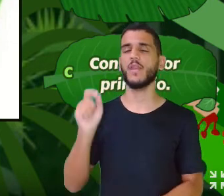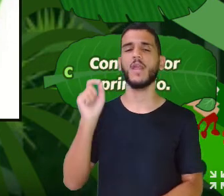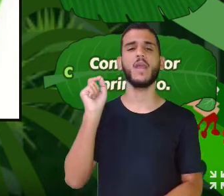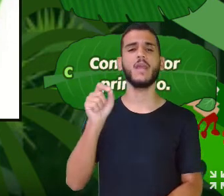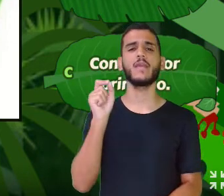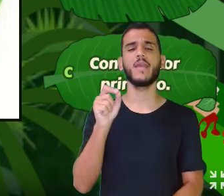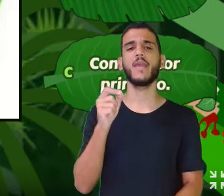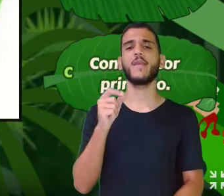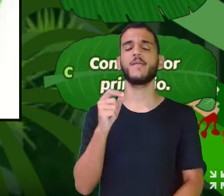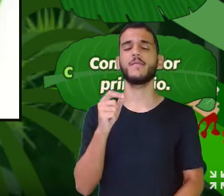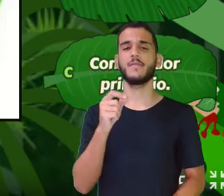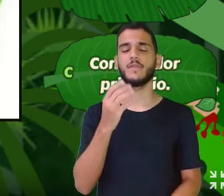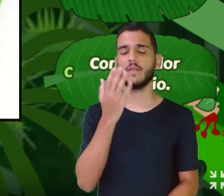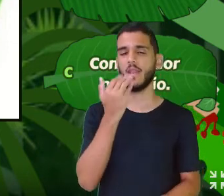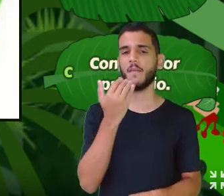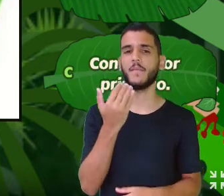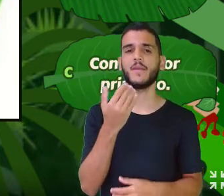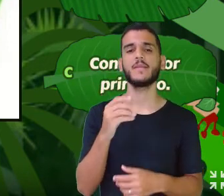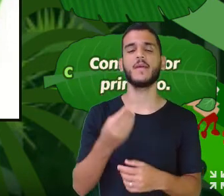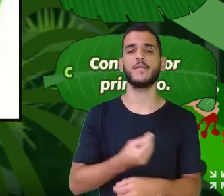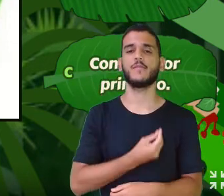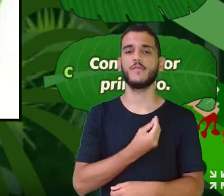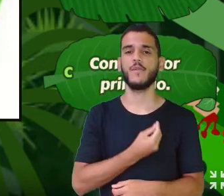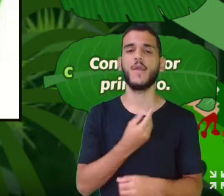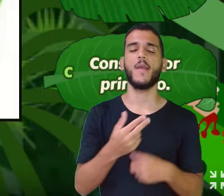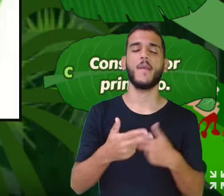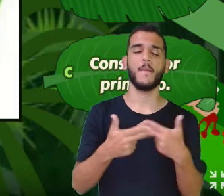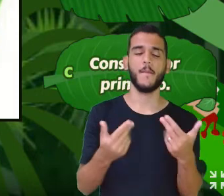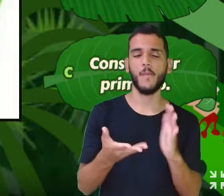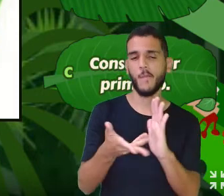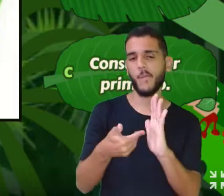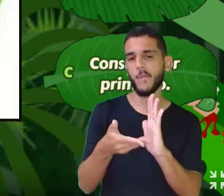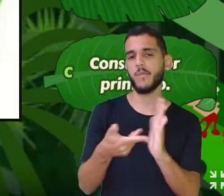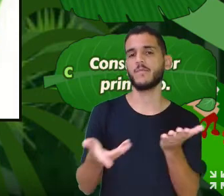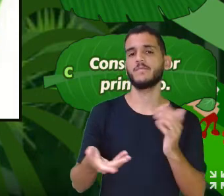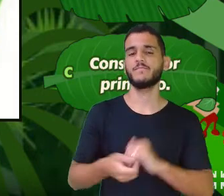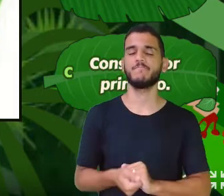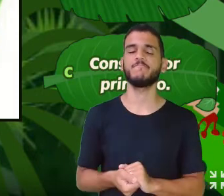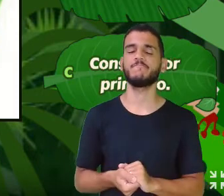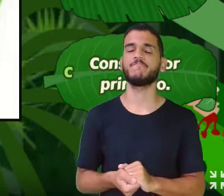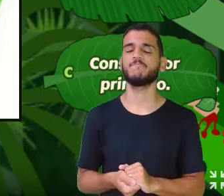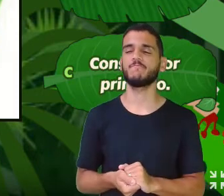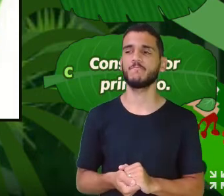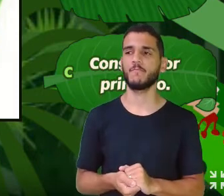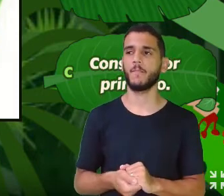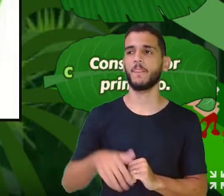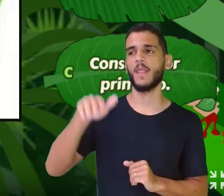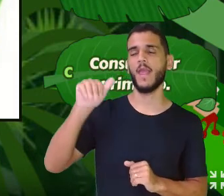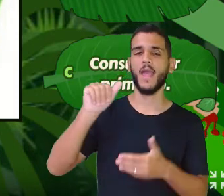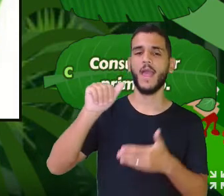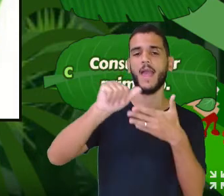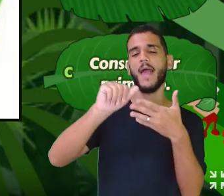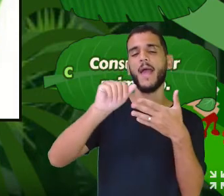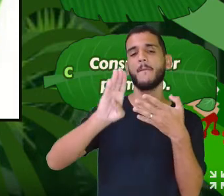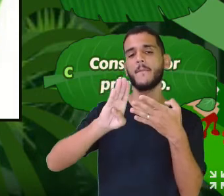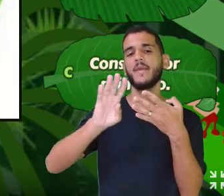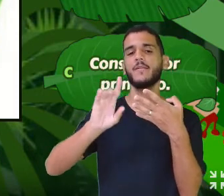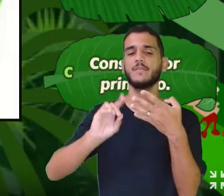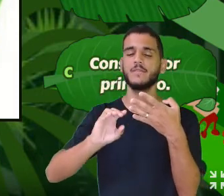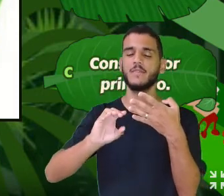Os consumidores secundários, os carnívoros ou os consumidores primários? É letra A, letra B ou letra